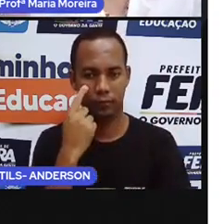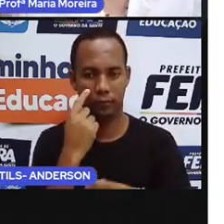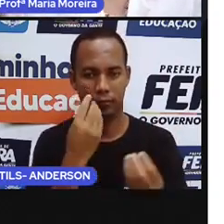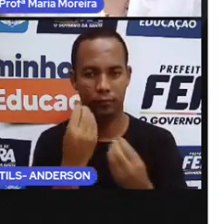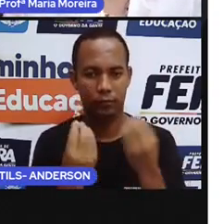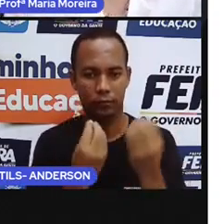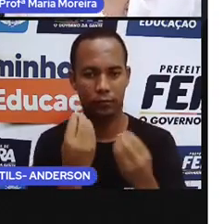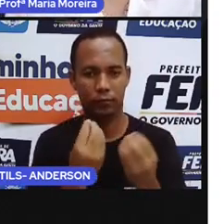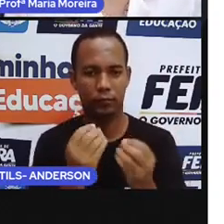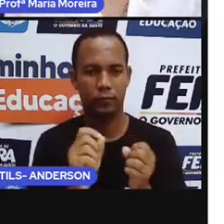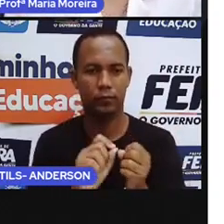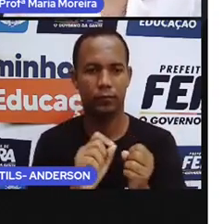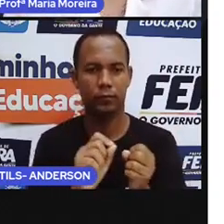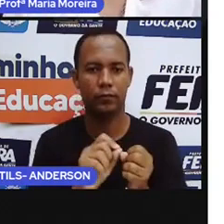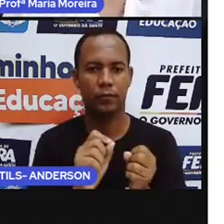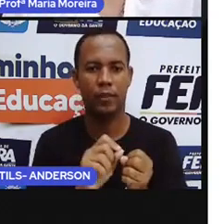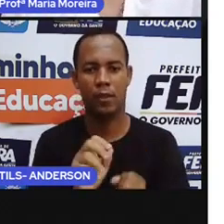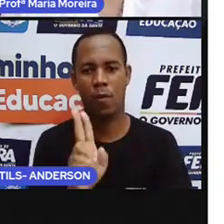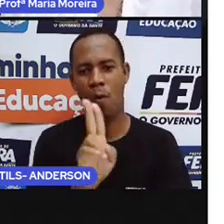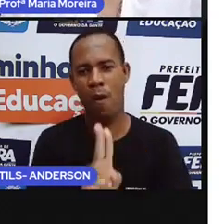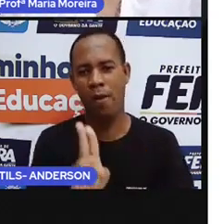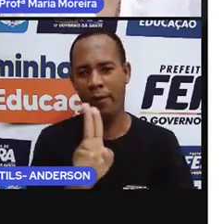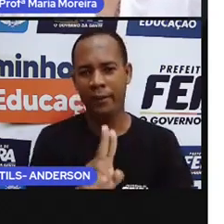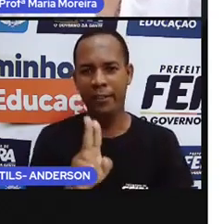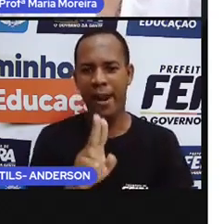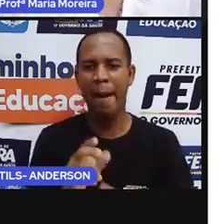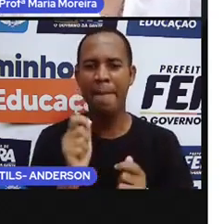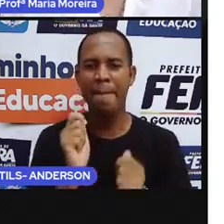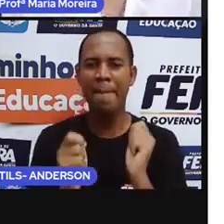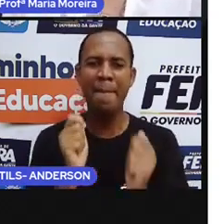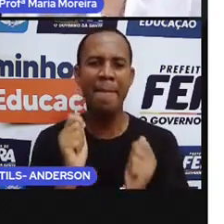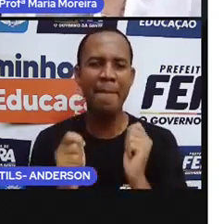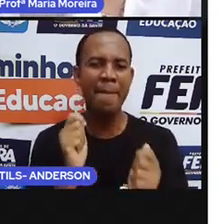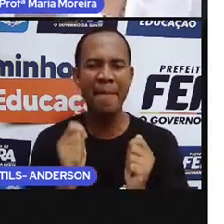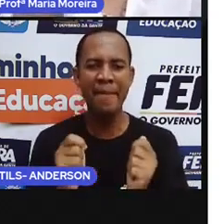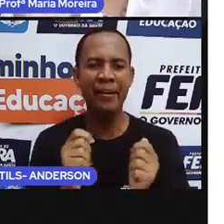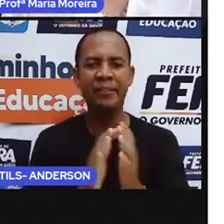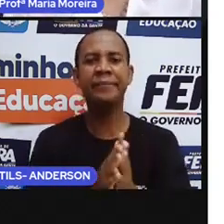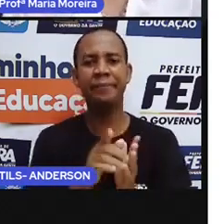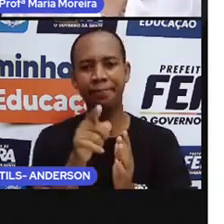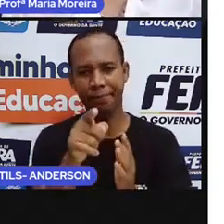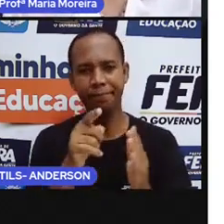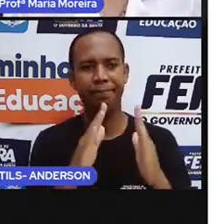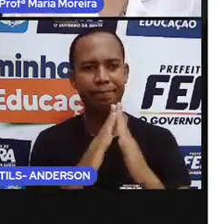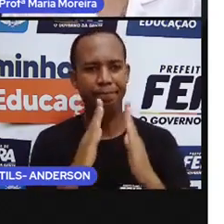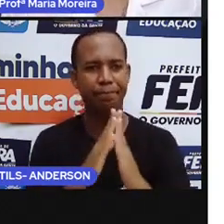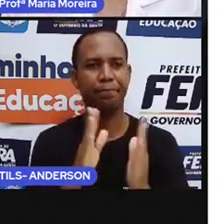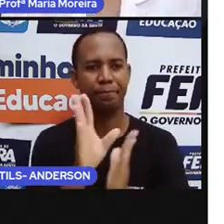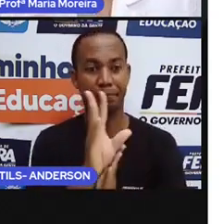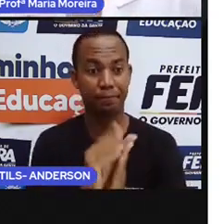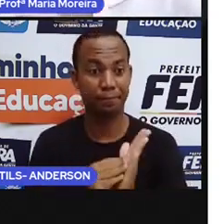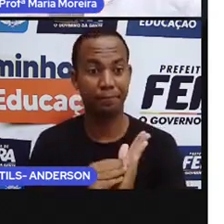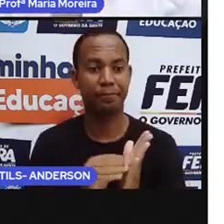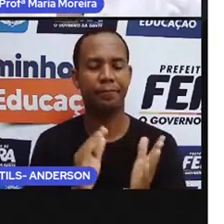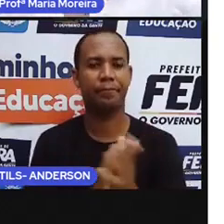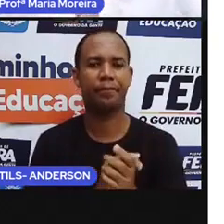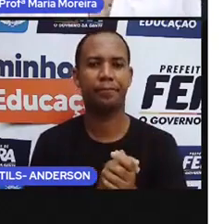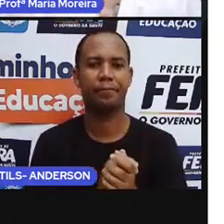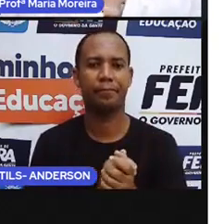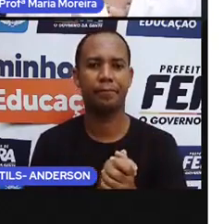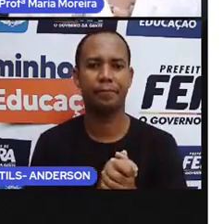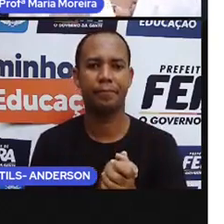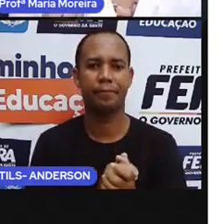instruções de como fazer o maracás, e aí vocês irão fazer em casa. Lembrando o seguinte,